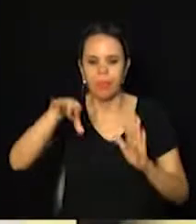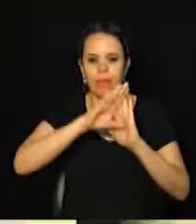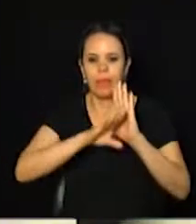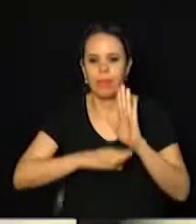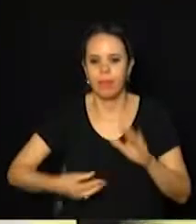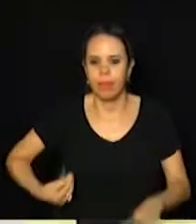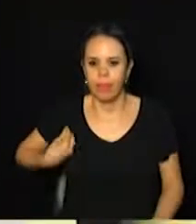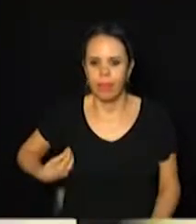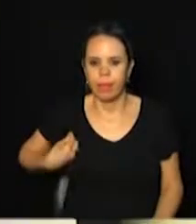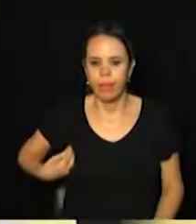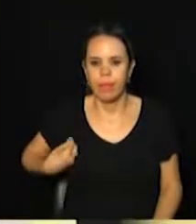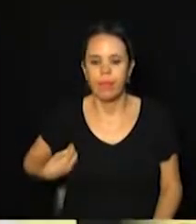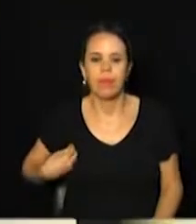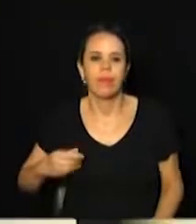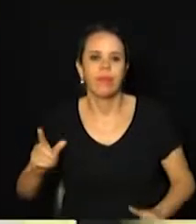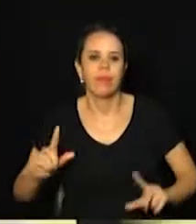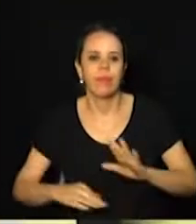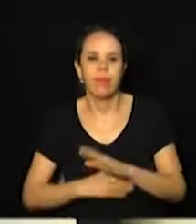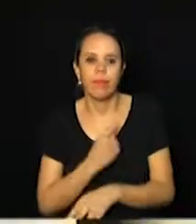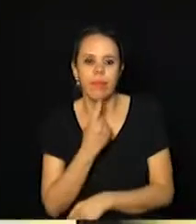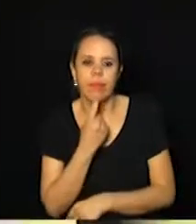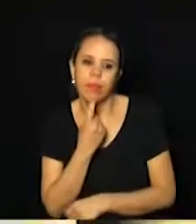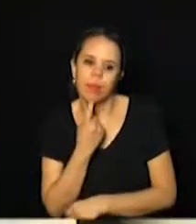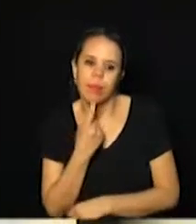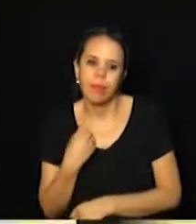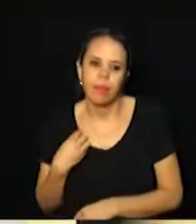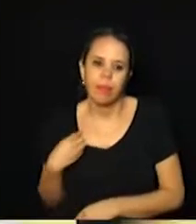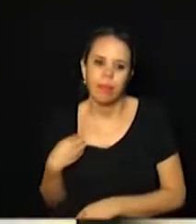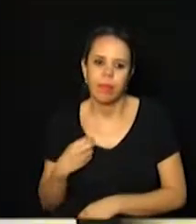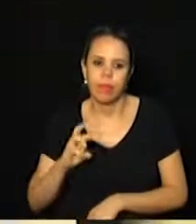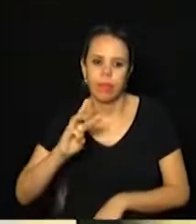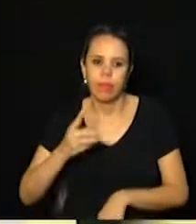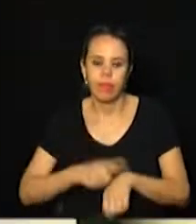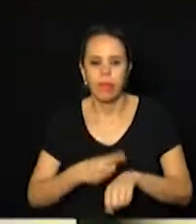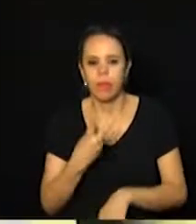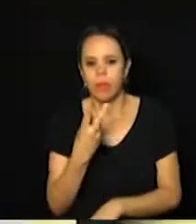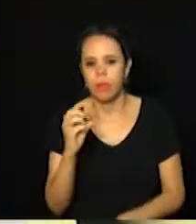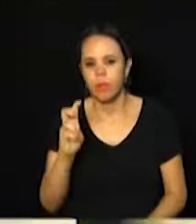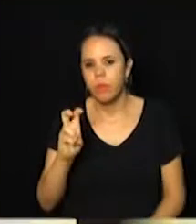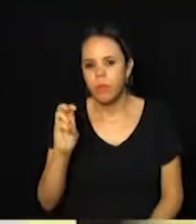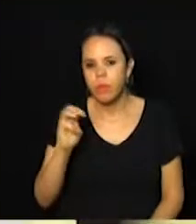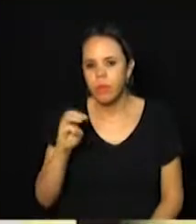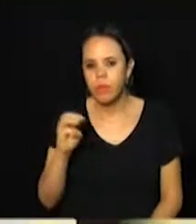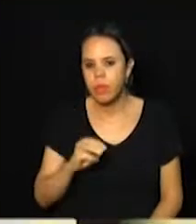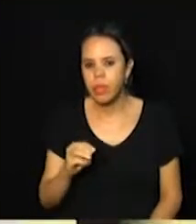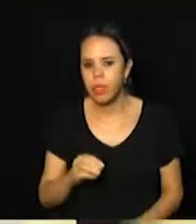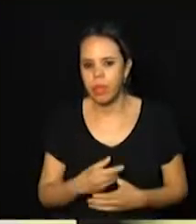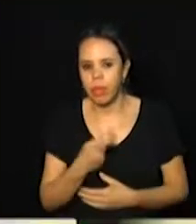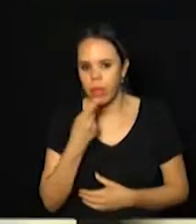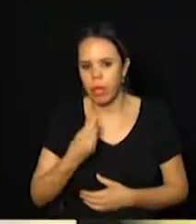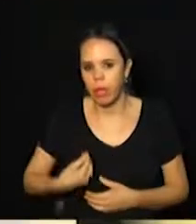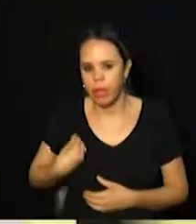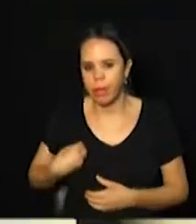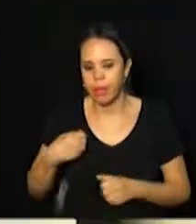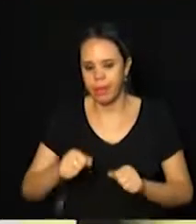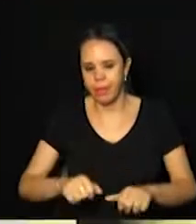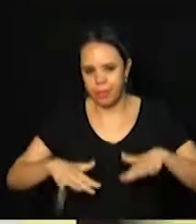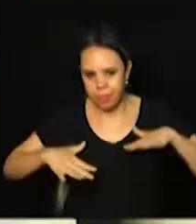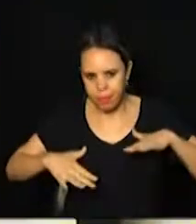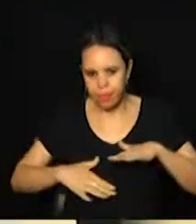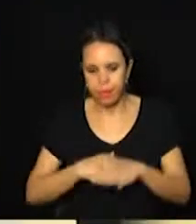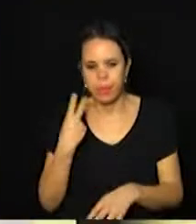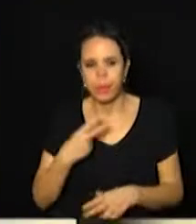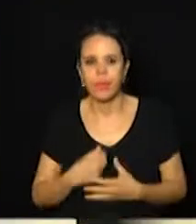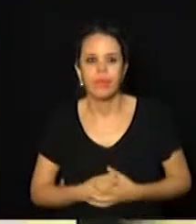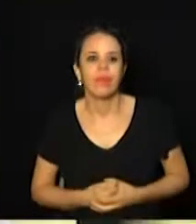programação ao vivo aqui na TV Câmara Campinas agora são 15 horas mais 25 minutos fala ao vivo aqui do plenário da Câmara